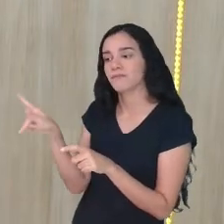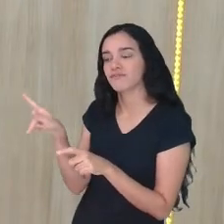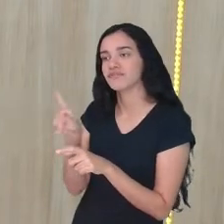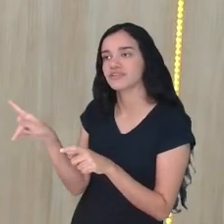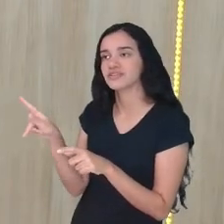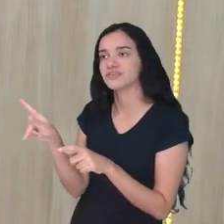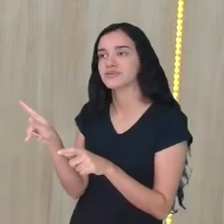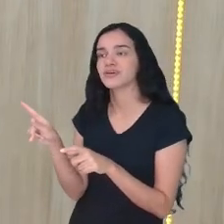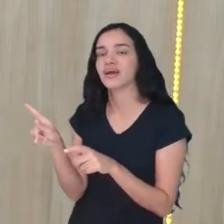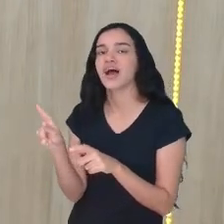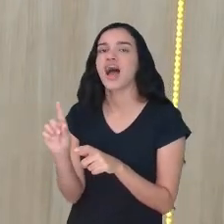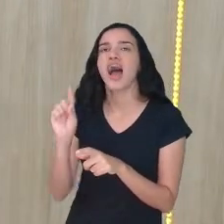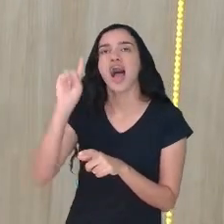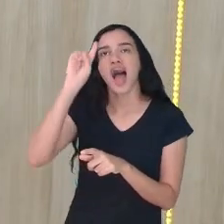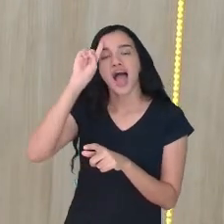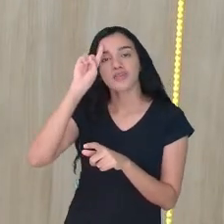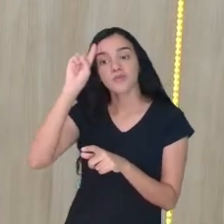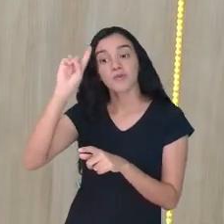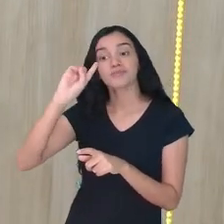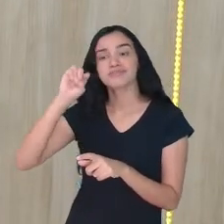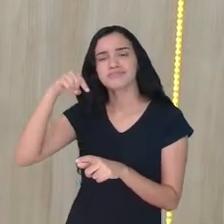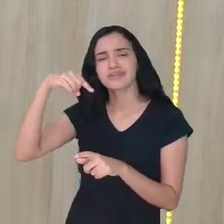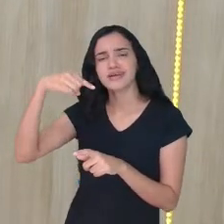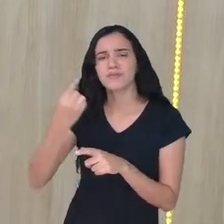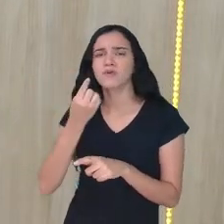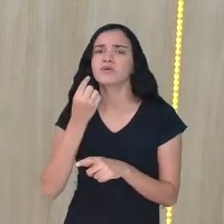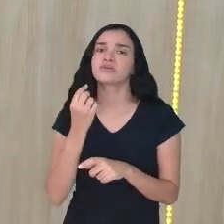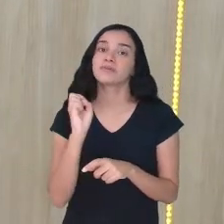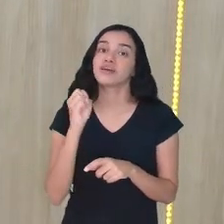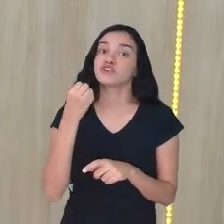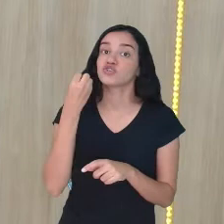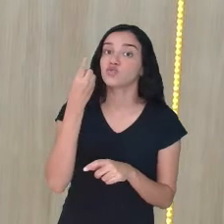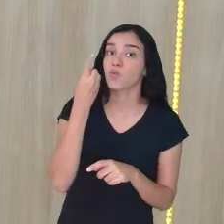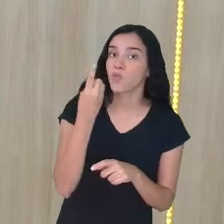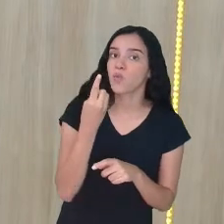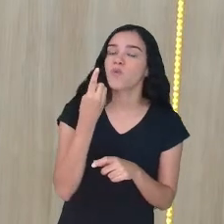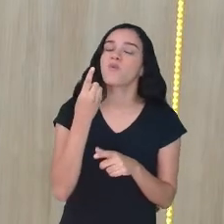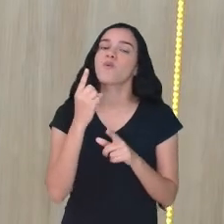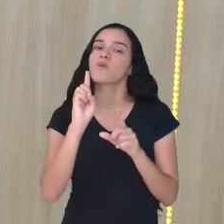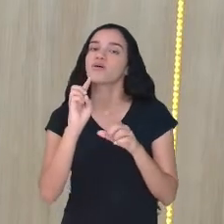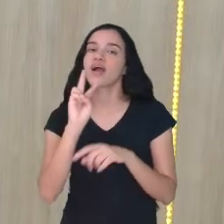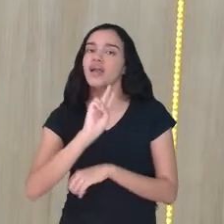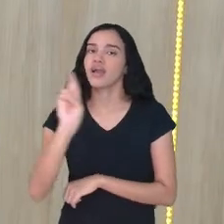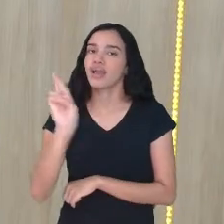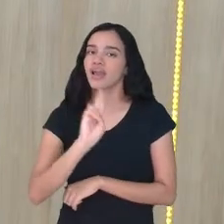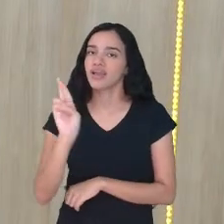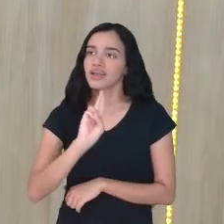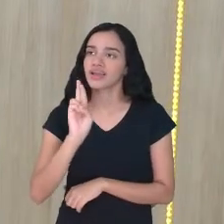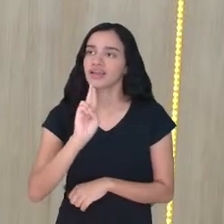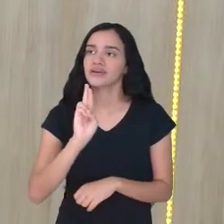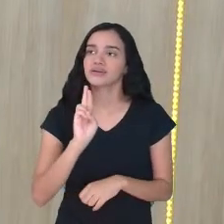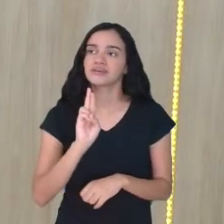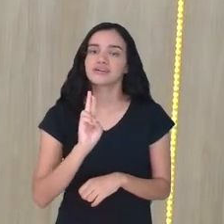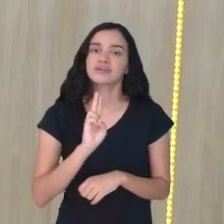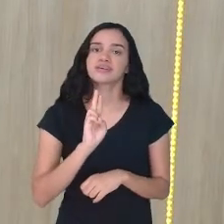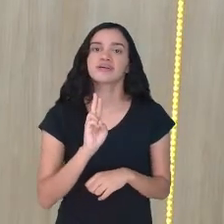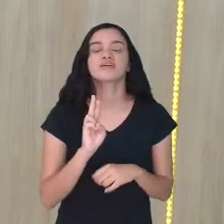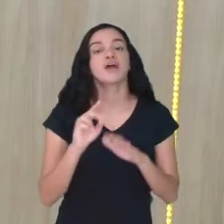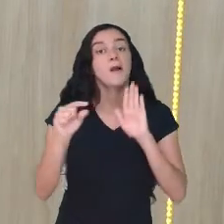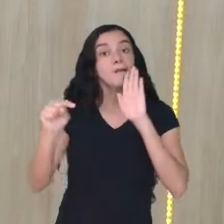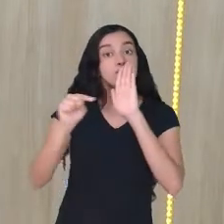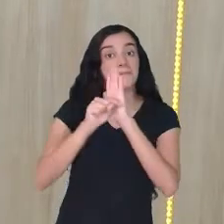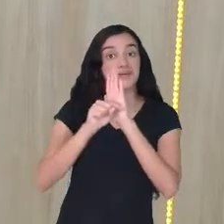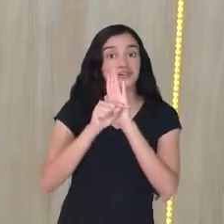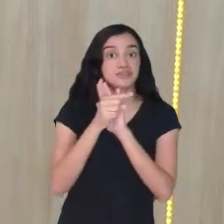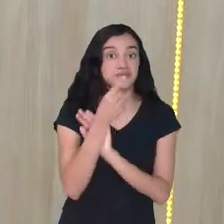dia, estou devendo mais R$1. Se eu estava devendo 1, agora eu vou acrescentar menos